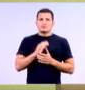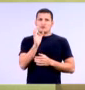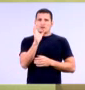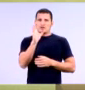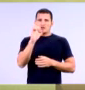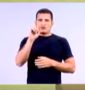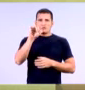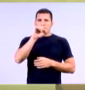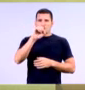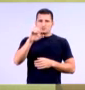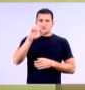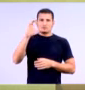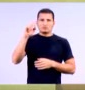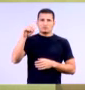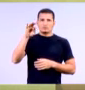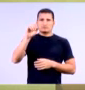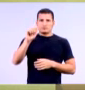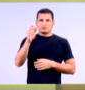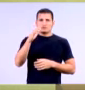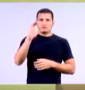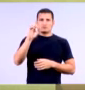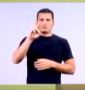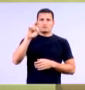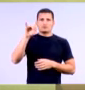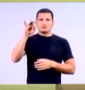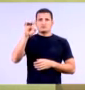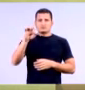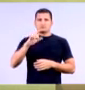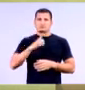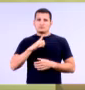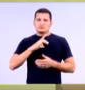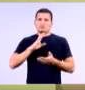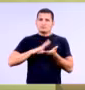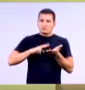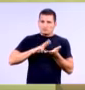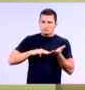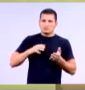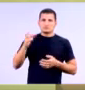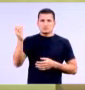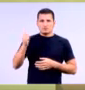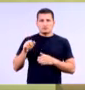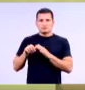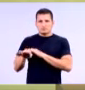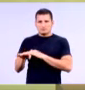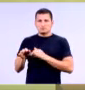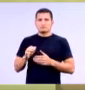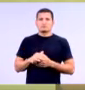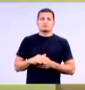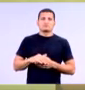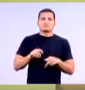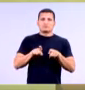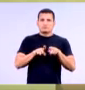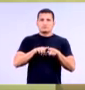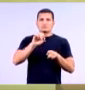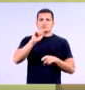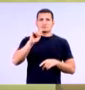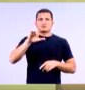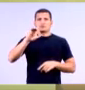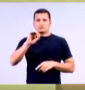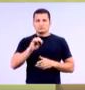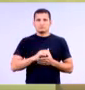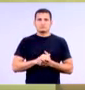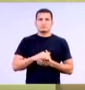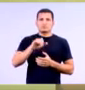ter percebido que temos o método setSaldo e os métodos sacar e depositar. O setSaldo serve para manipular o